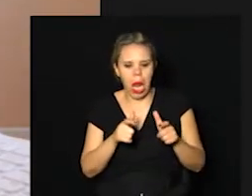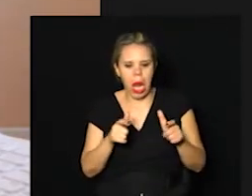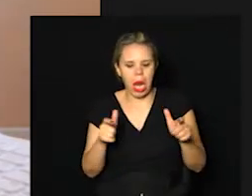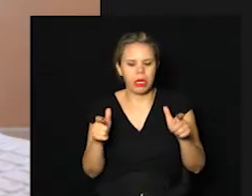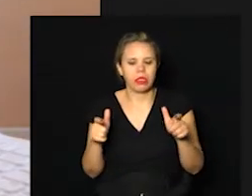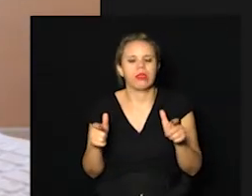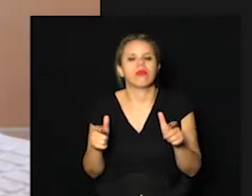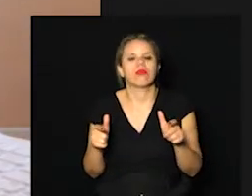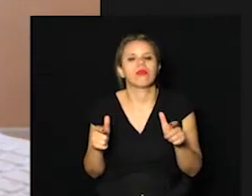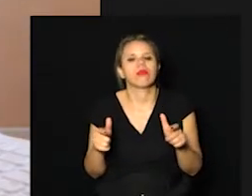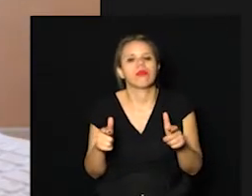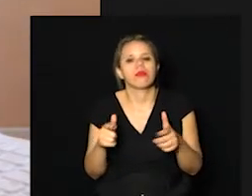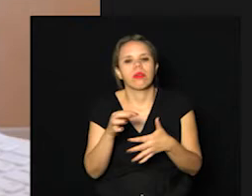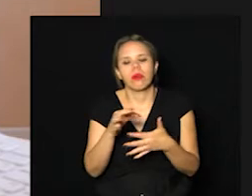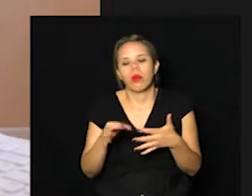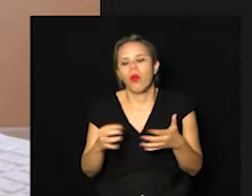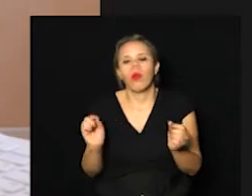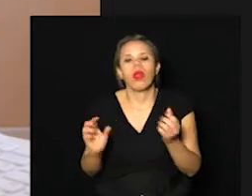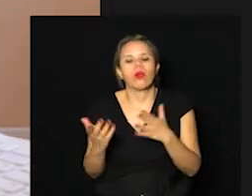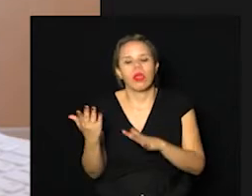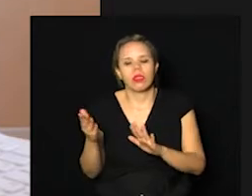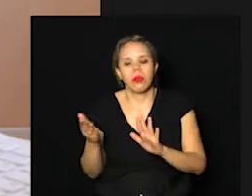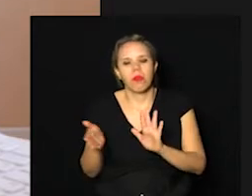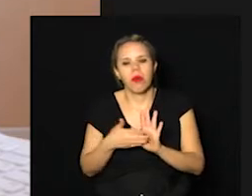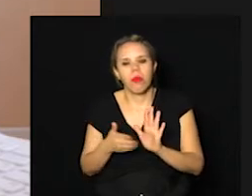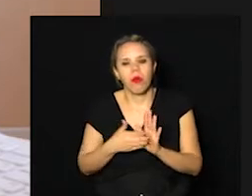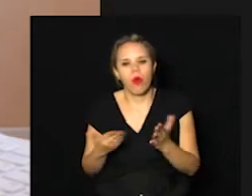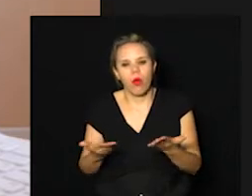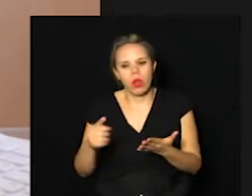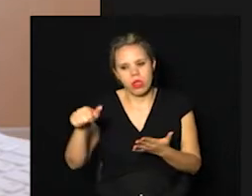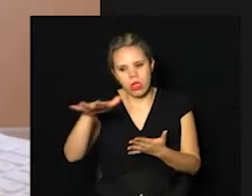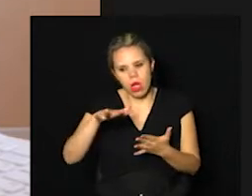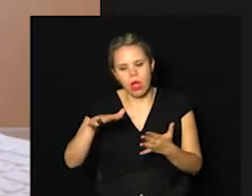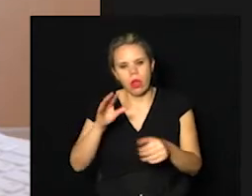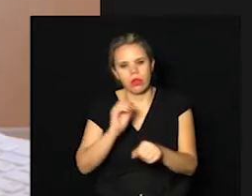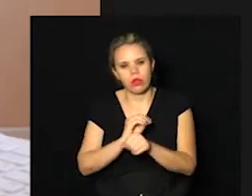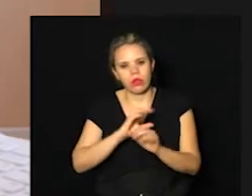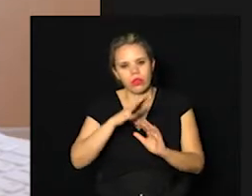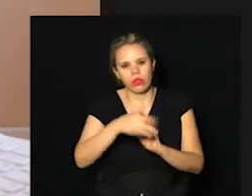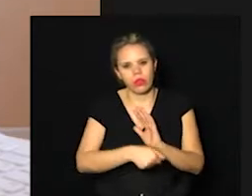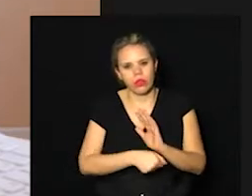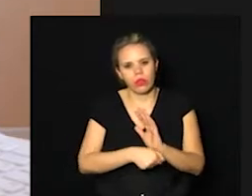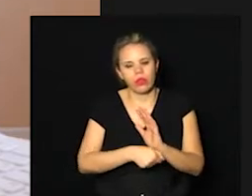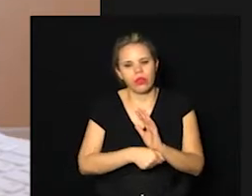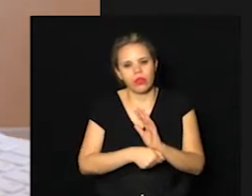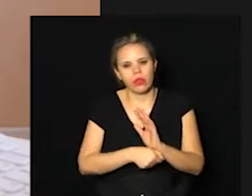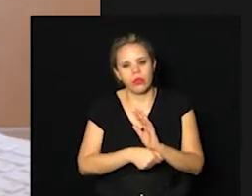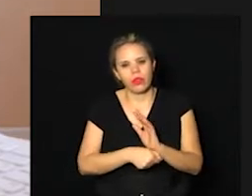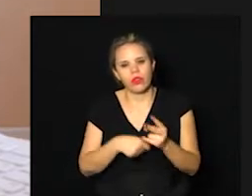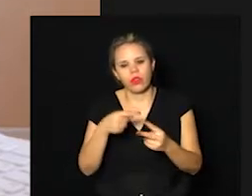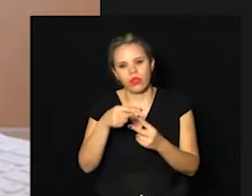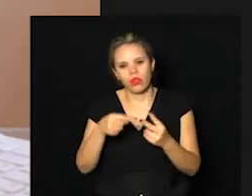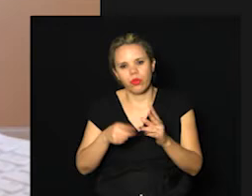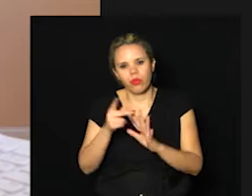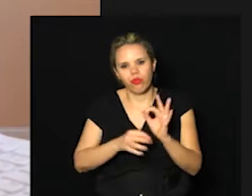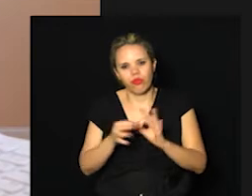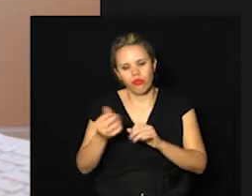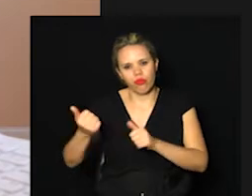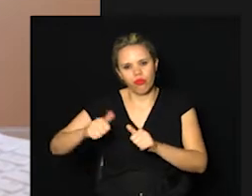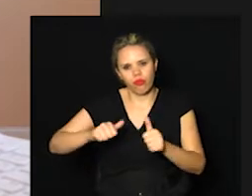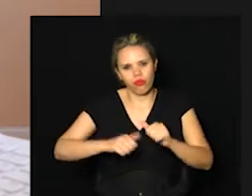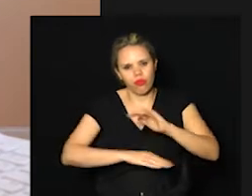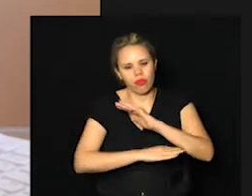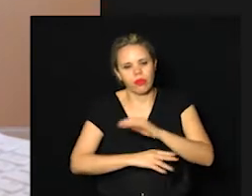coisas, o que se propõe agora é que essa área de proteção ambiental, através desses 2 projetos que tramitam na